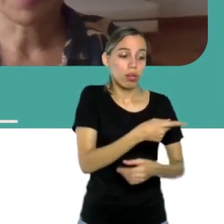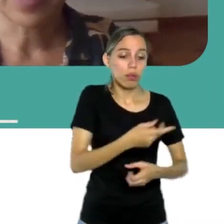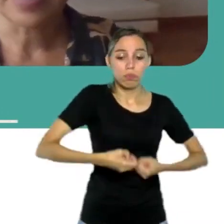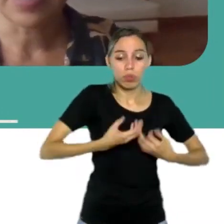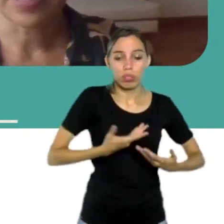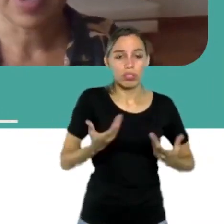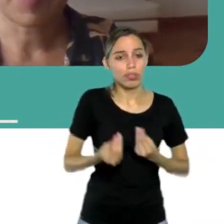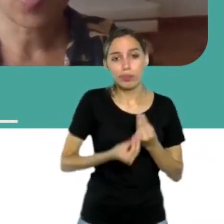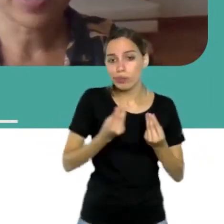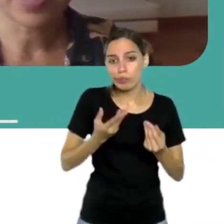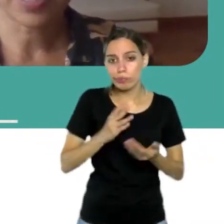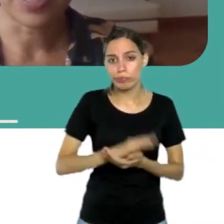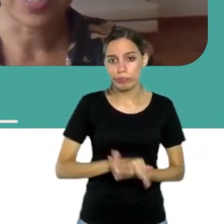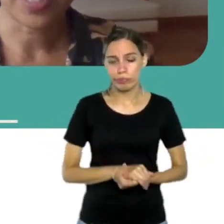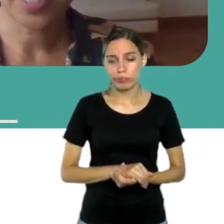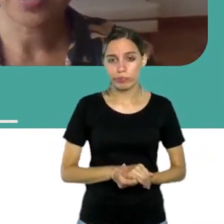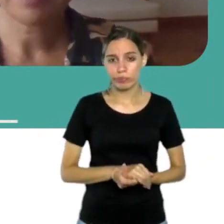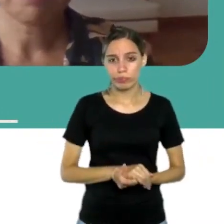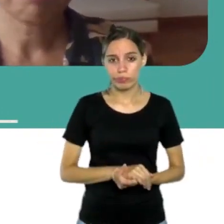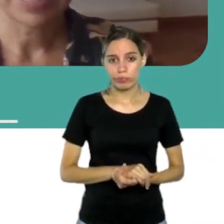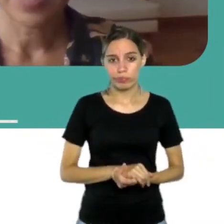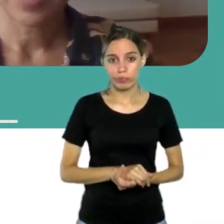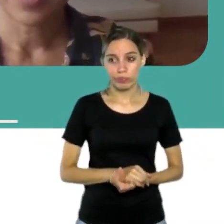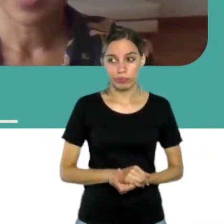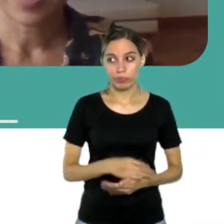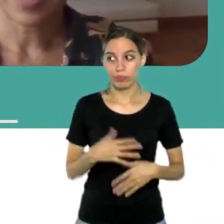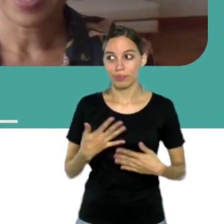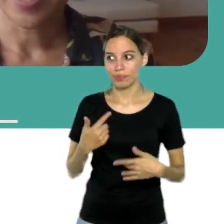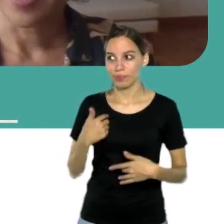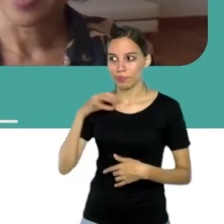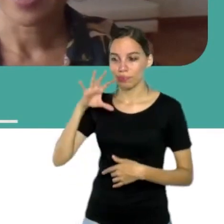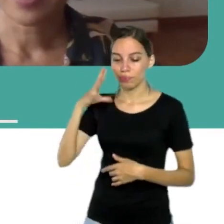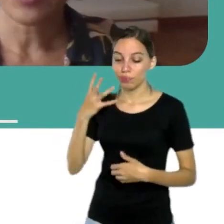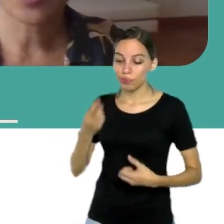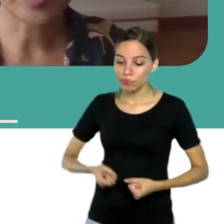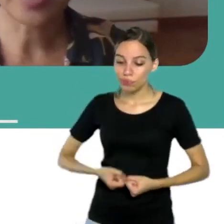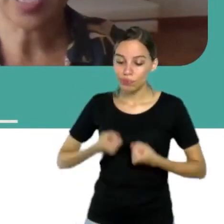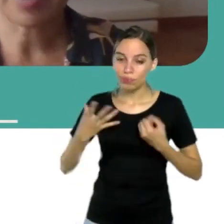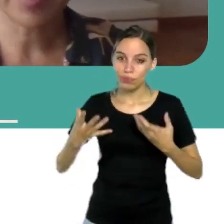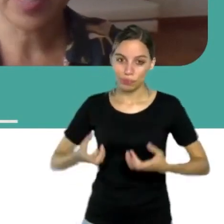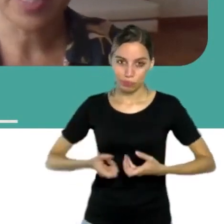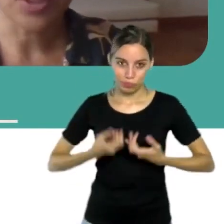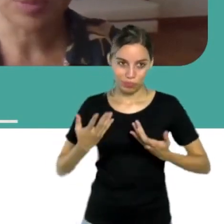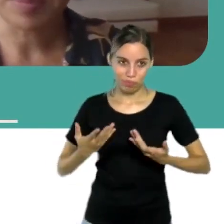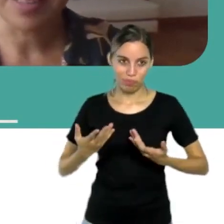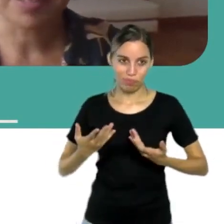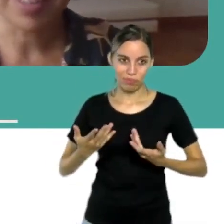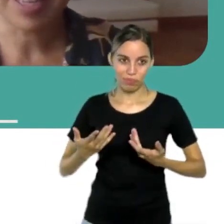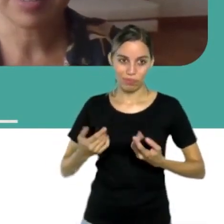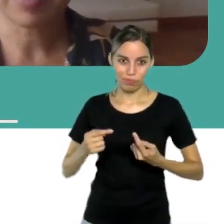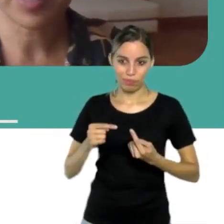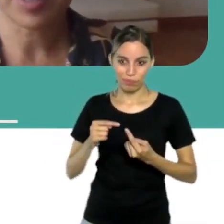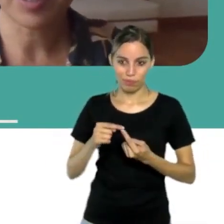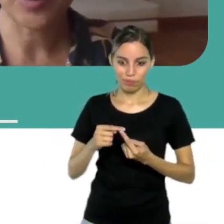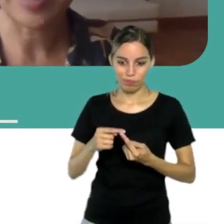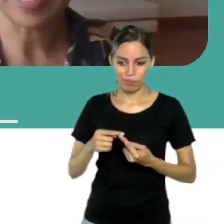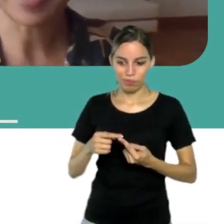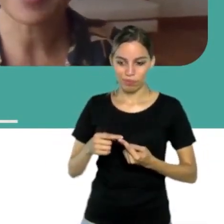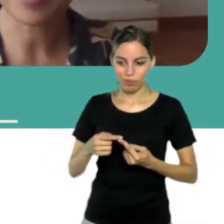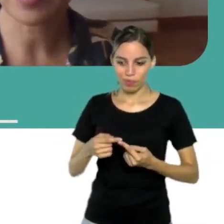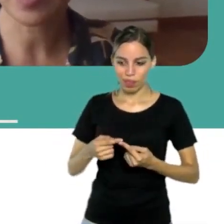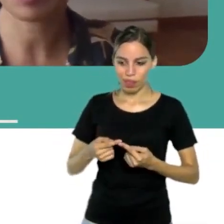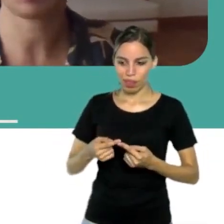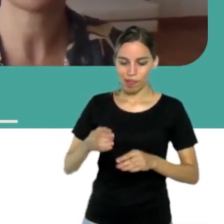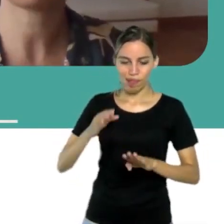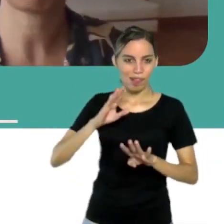Eu acho que a poesia é uma coisa que é indissociável, assim, de mim. Eu não